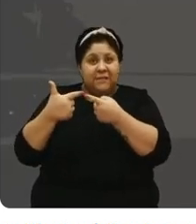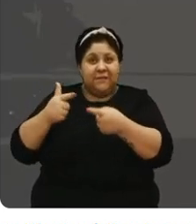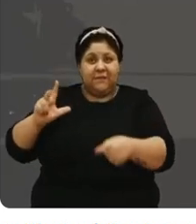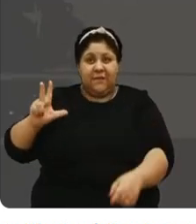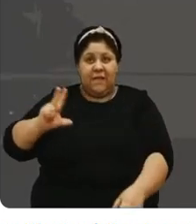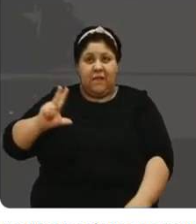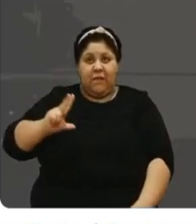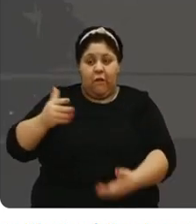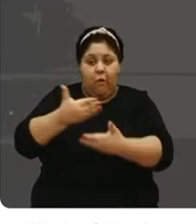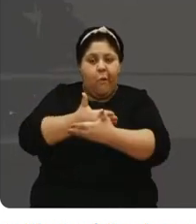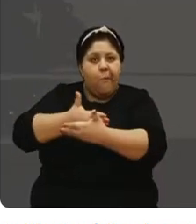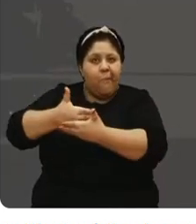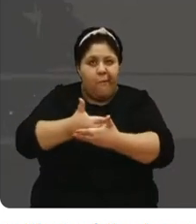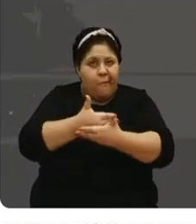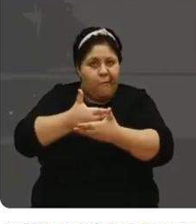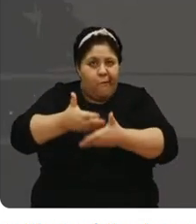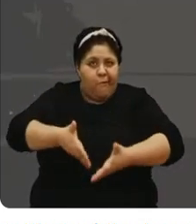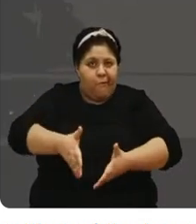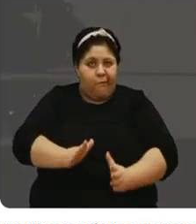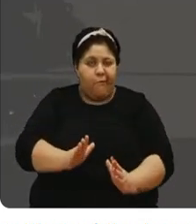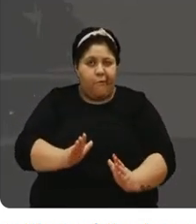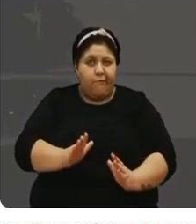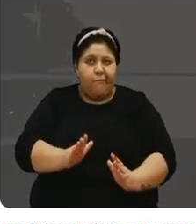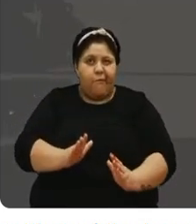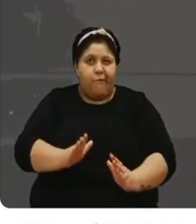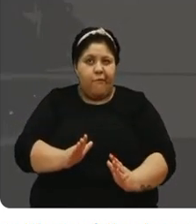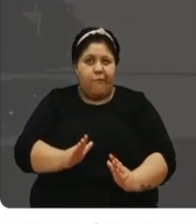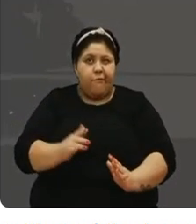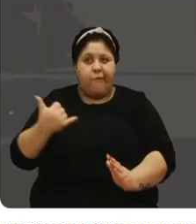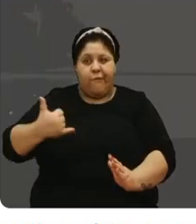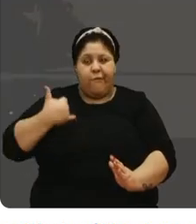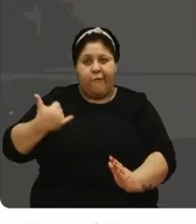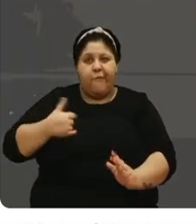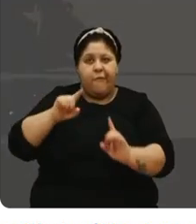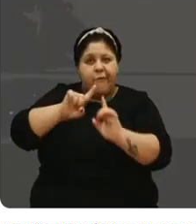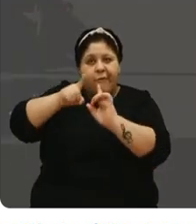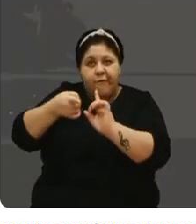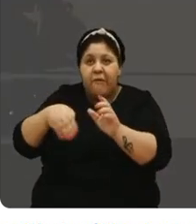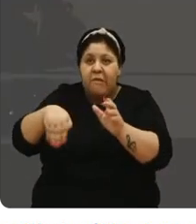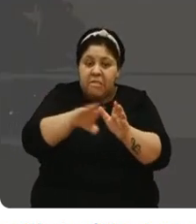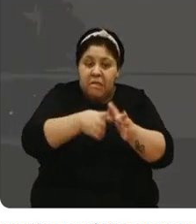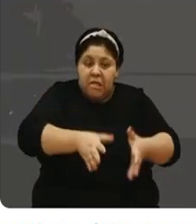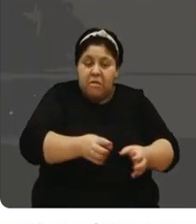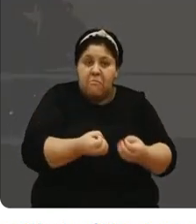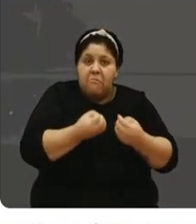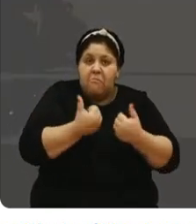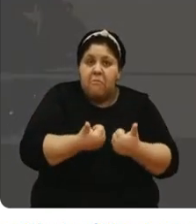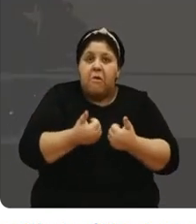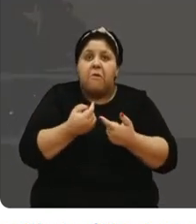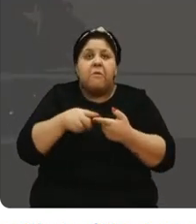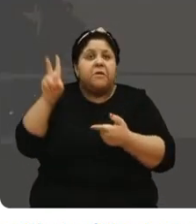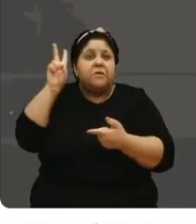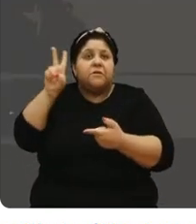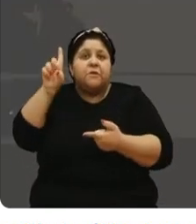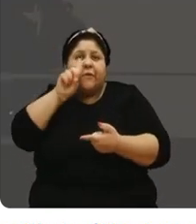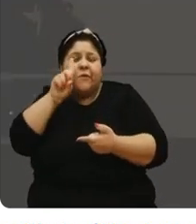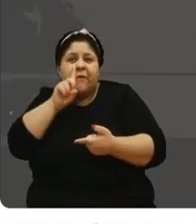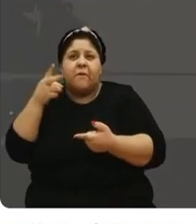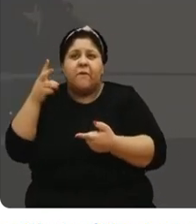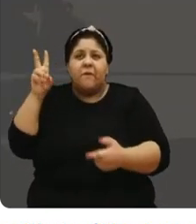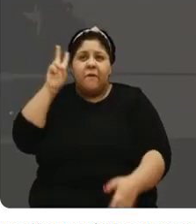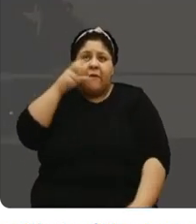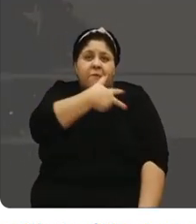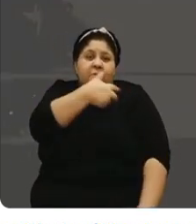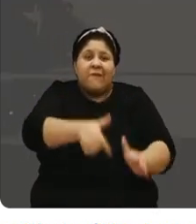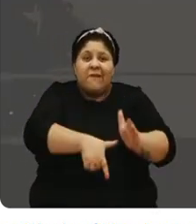é um bebê, é um recém-nascido de termo, adequado para a idade estacional, até que nasceu bem, mas olha a história da mãe. A mãe foi